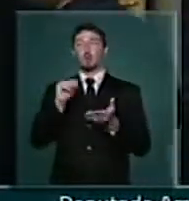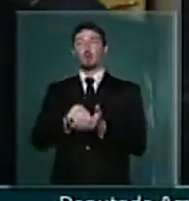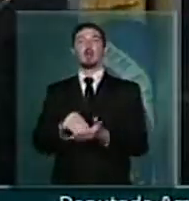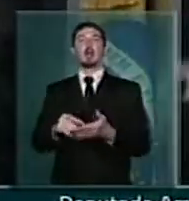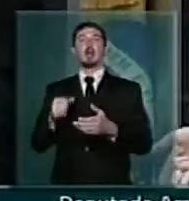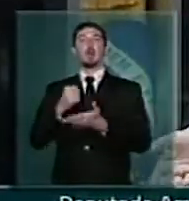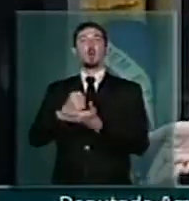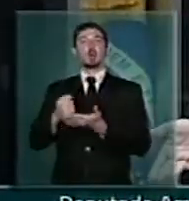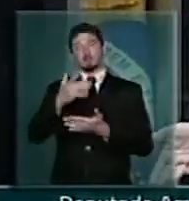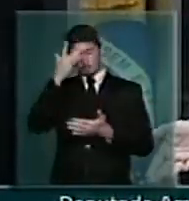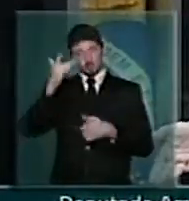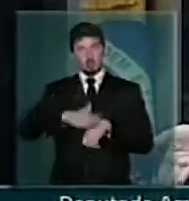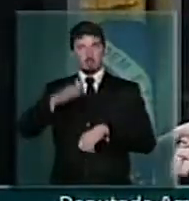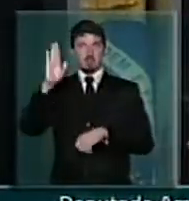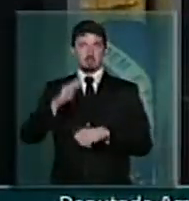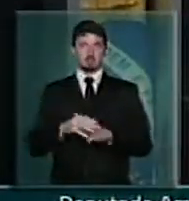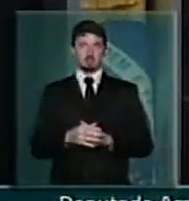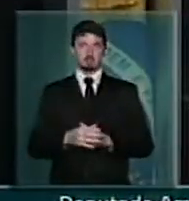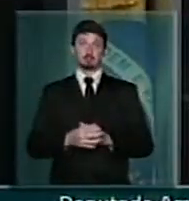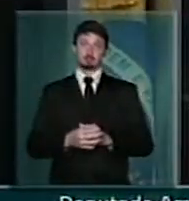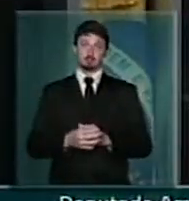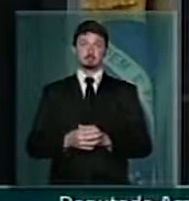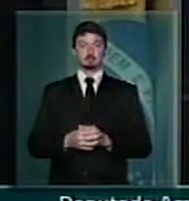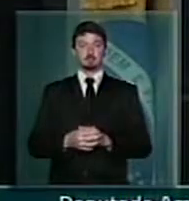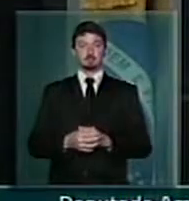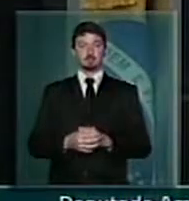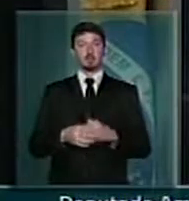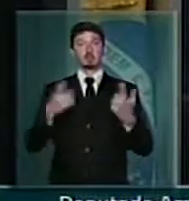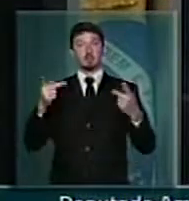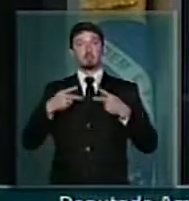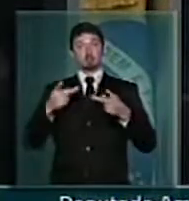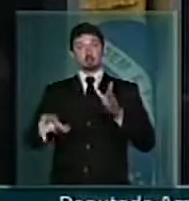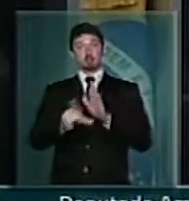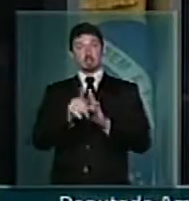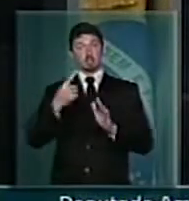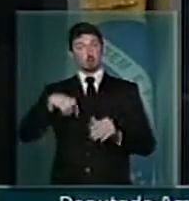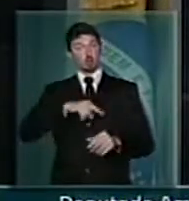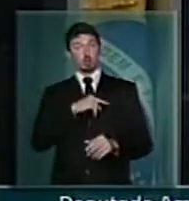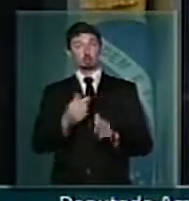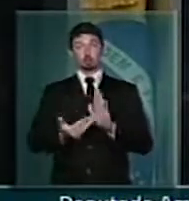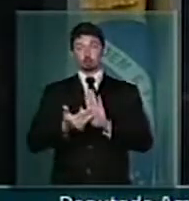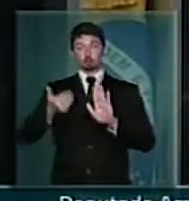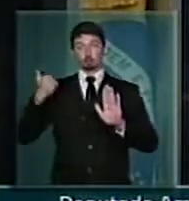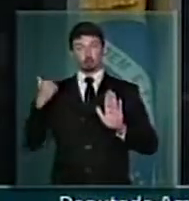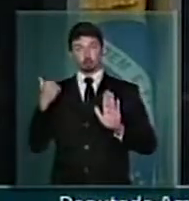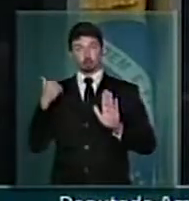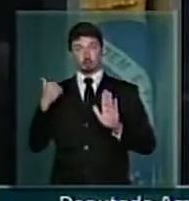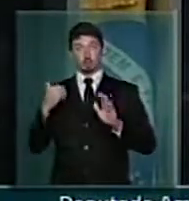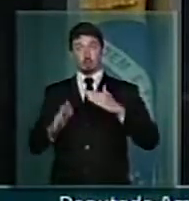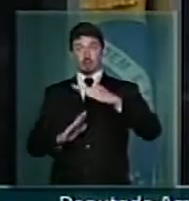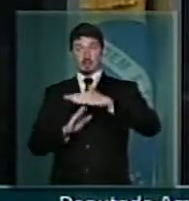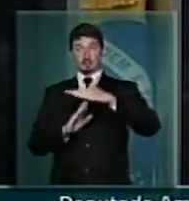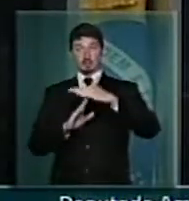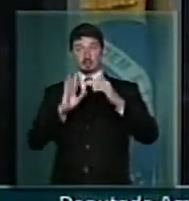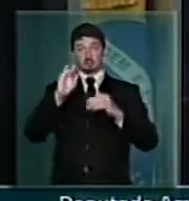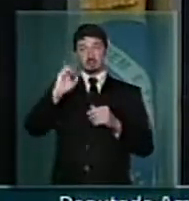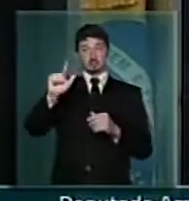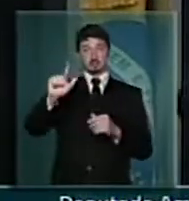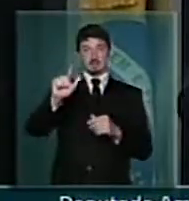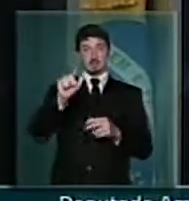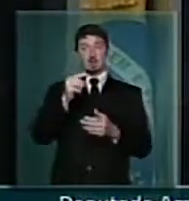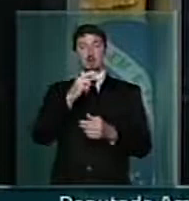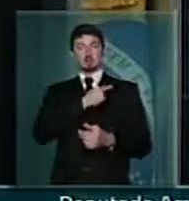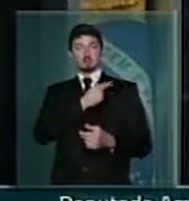João Paulo foi prefeito e sabe disso. Então, o nosso projeto de lei exclui do limite da lei